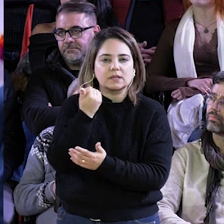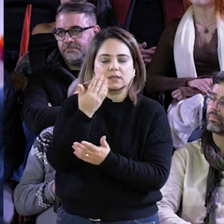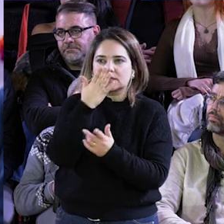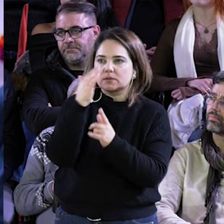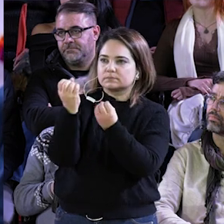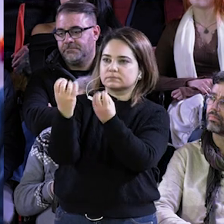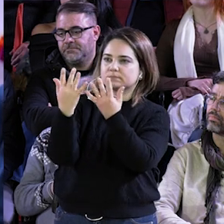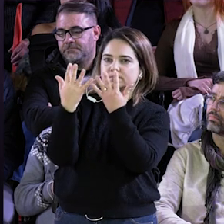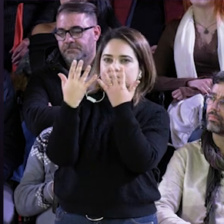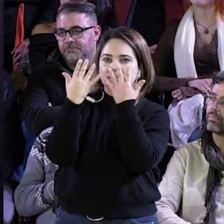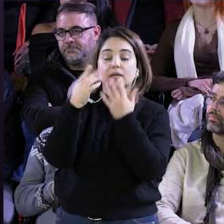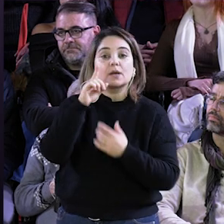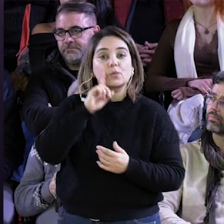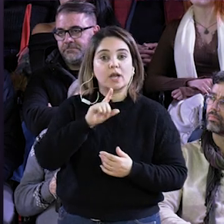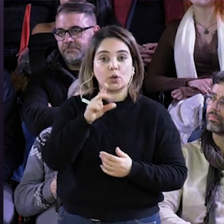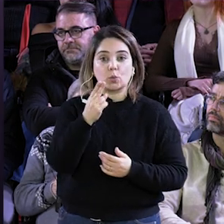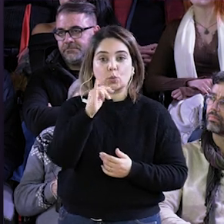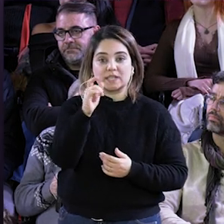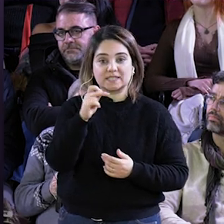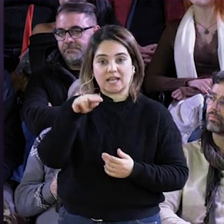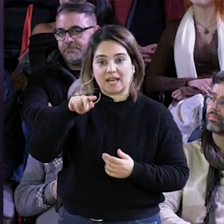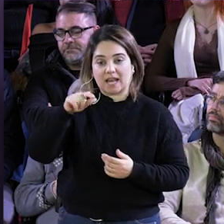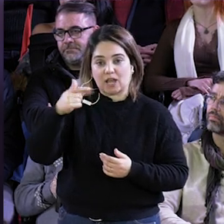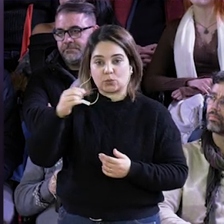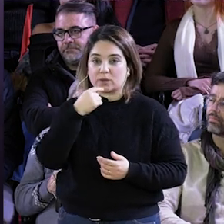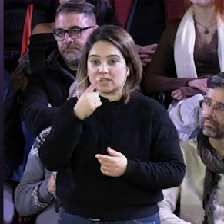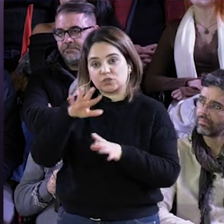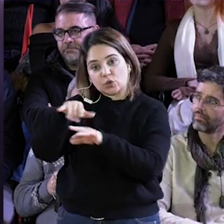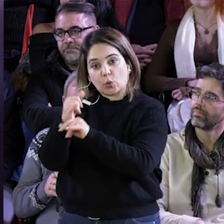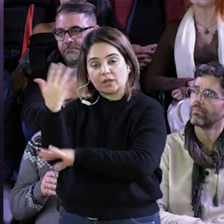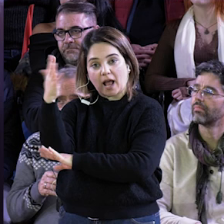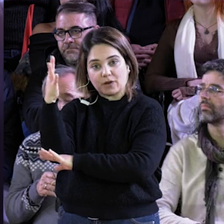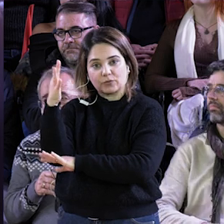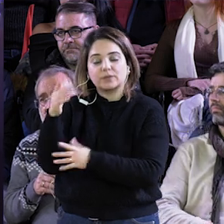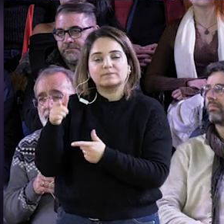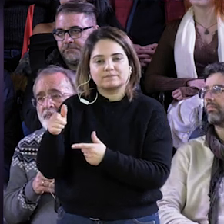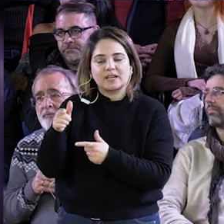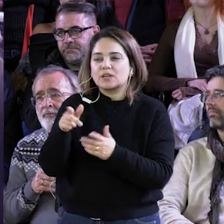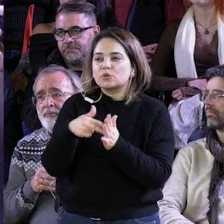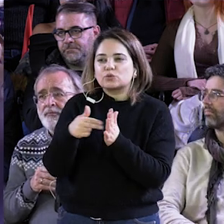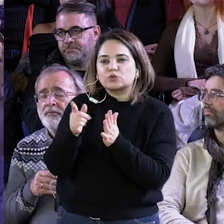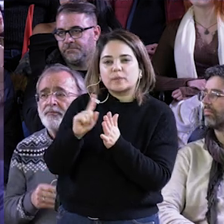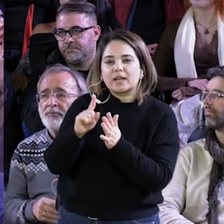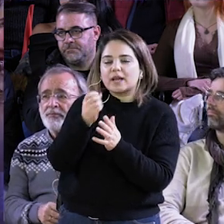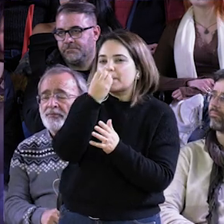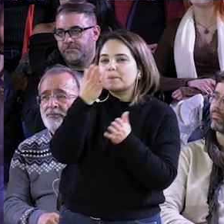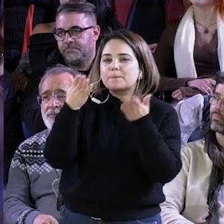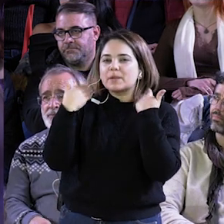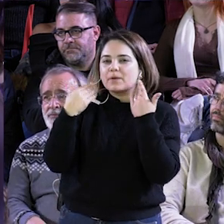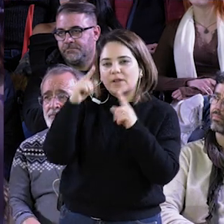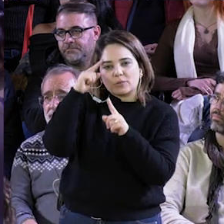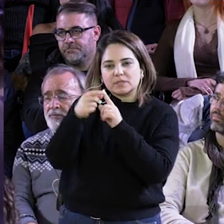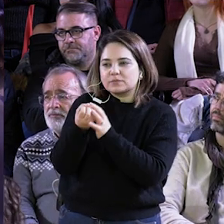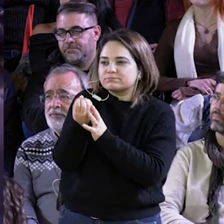mim, diria Luísa Neto Jorge, acerca de uma outra magnólia. As magnólias não esperam pelo calendário da primavera para